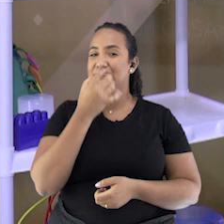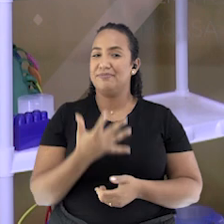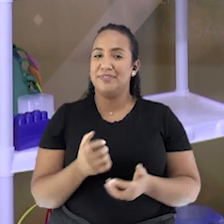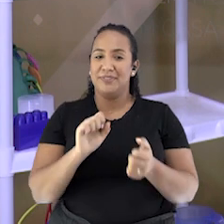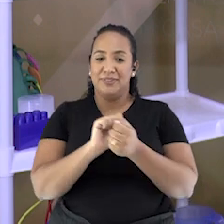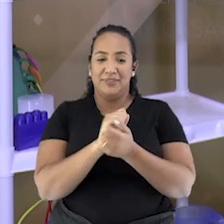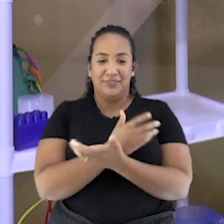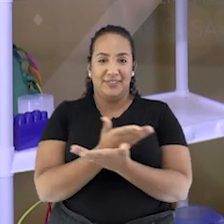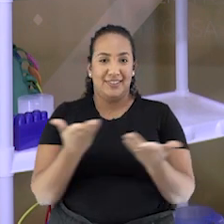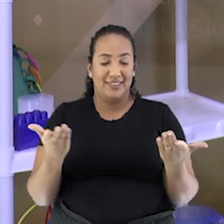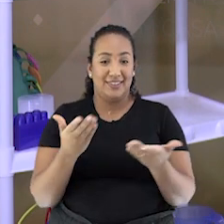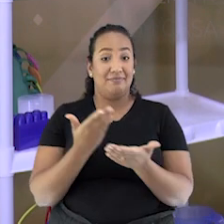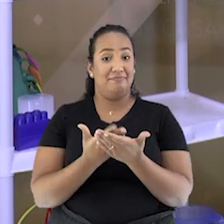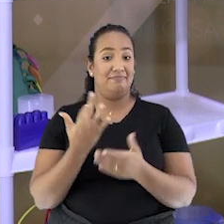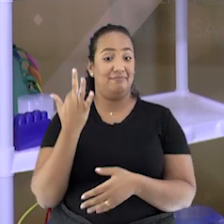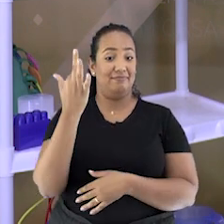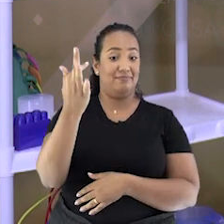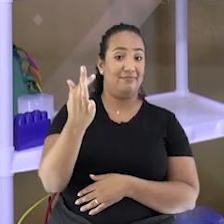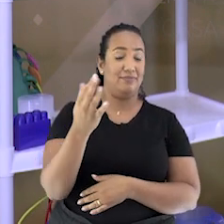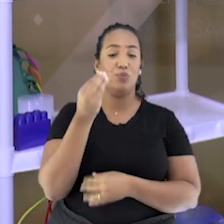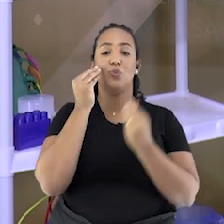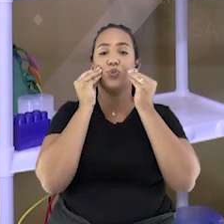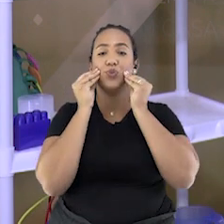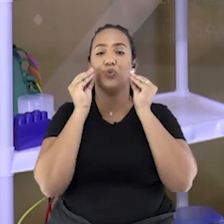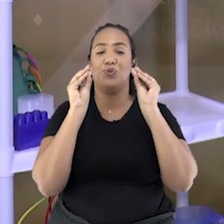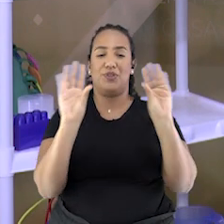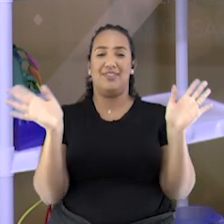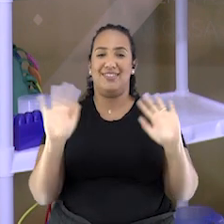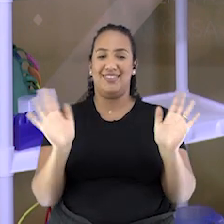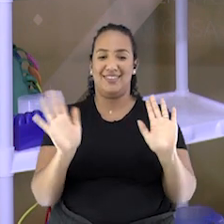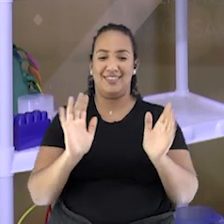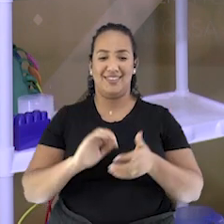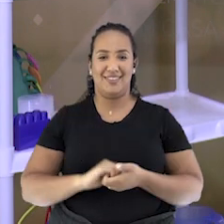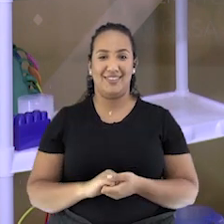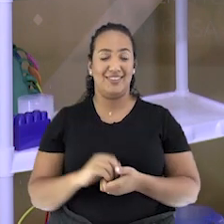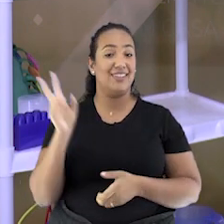vocês hoje. Até a próxima, pessoal. Beijo. Tchau, tchau.